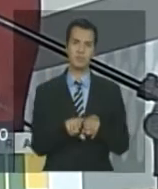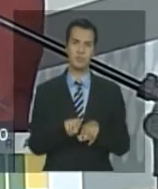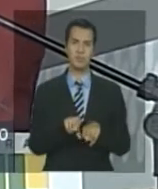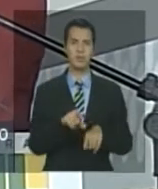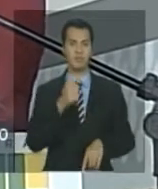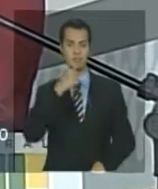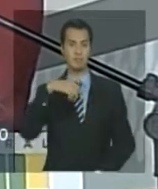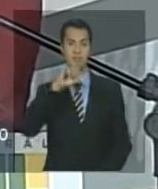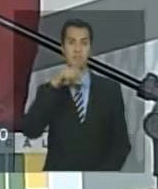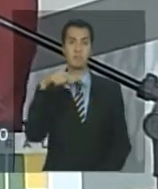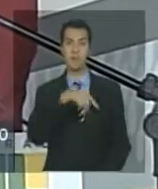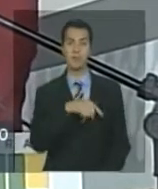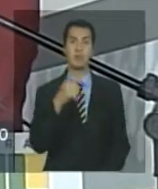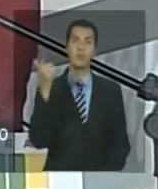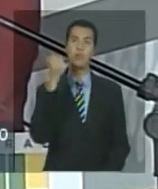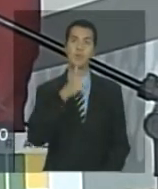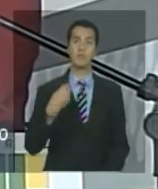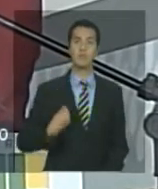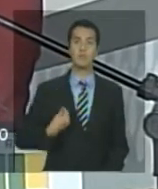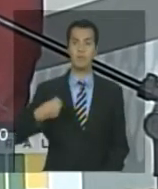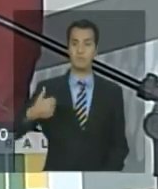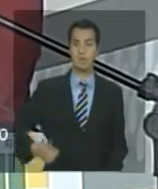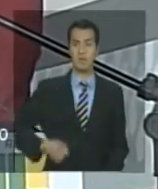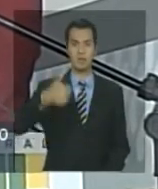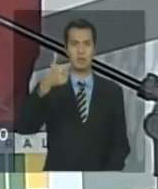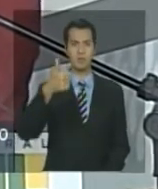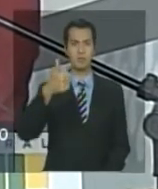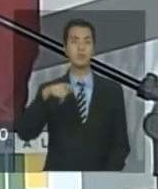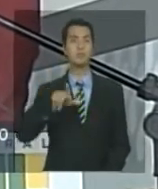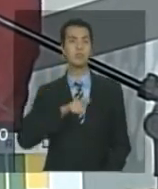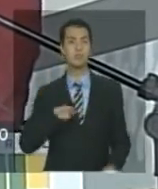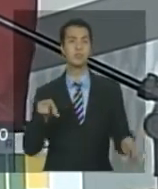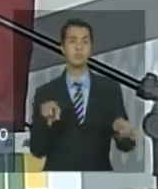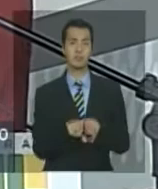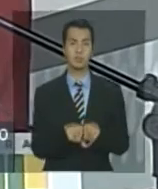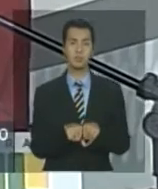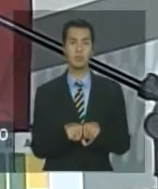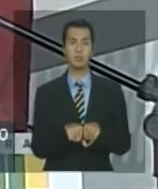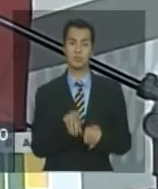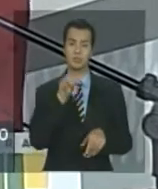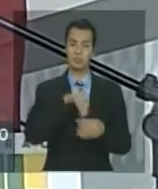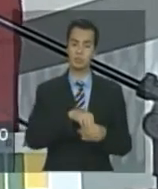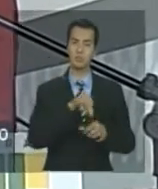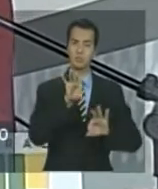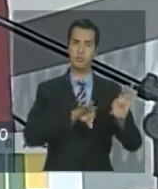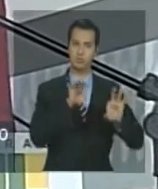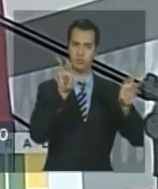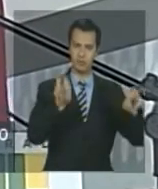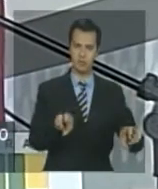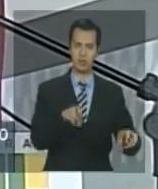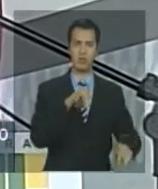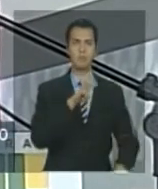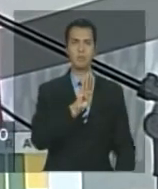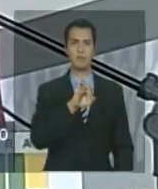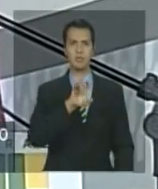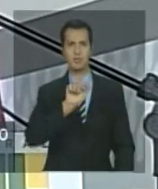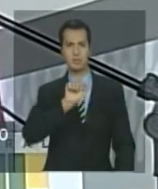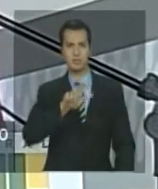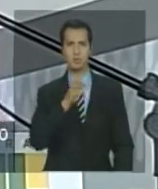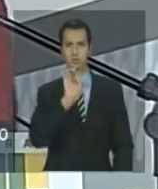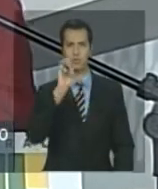aí, dentro do Brasil, sem miséria, tem o Mulheres Mil. Mulheres Mil é a formação e